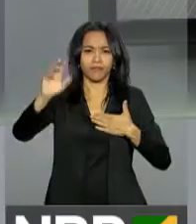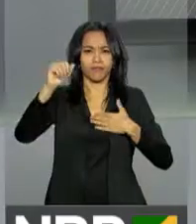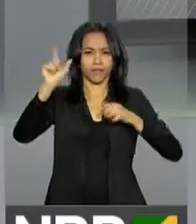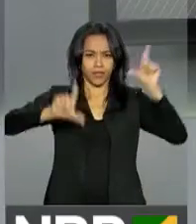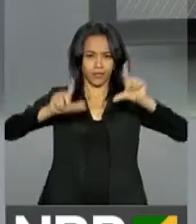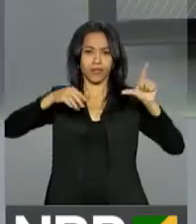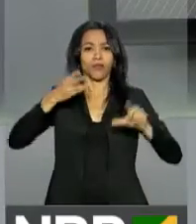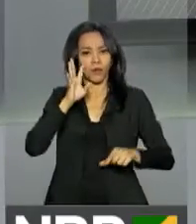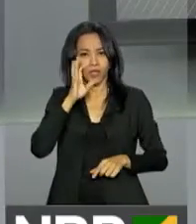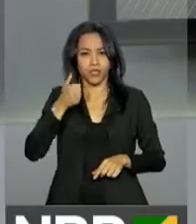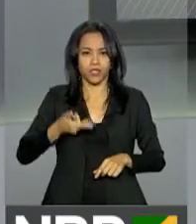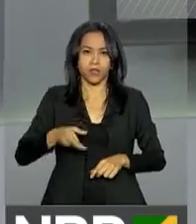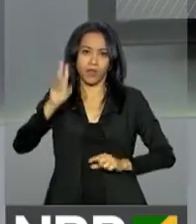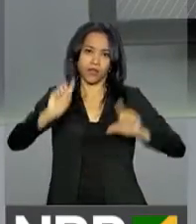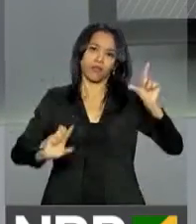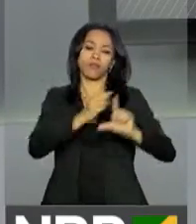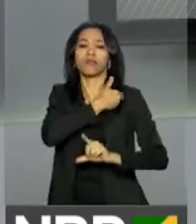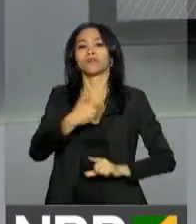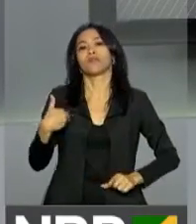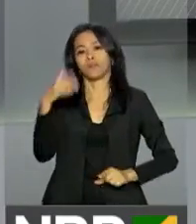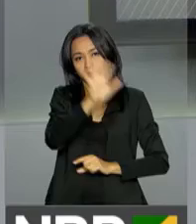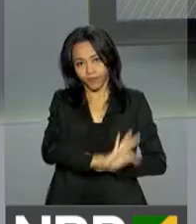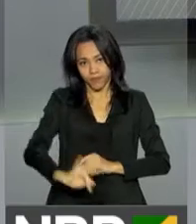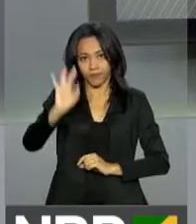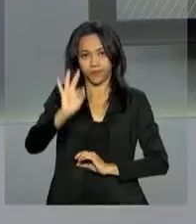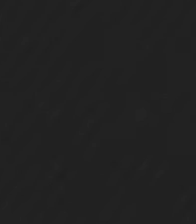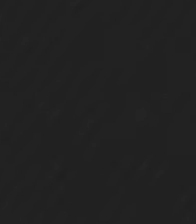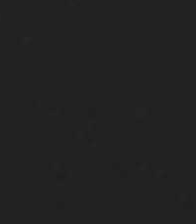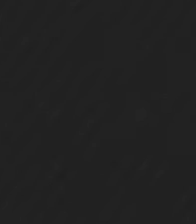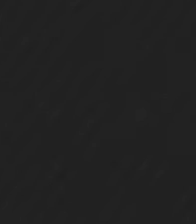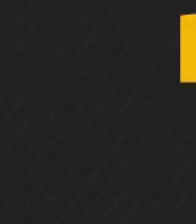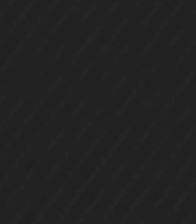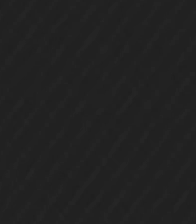continue na nbr a tv do governo federal